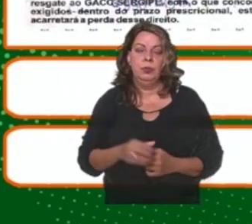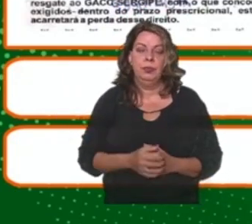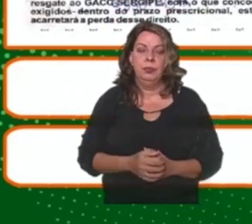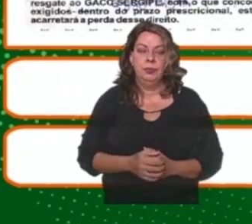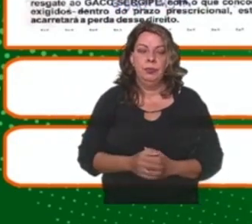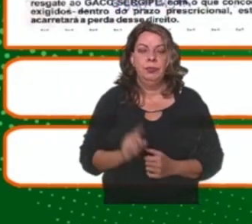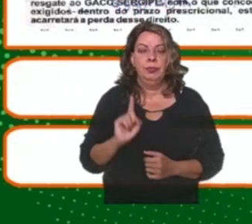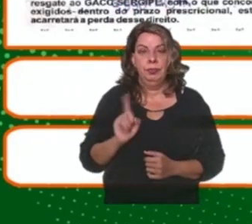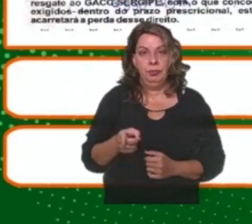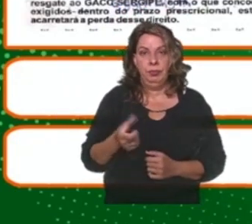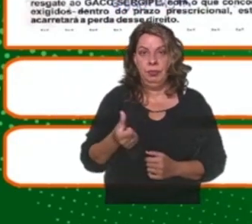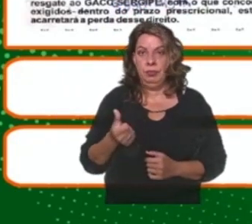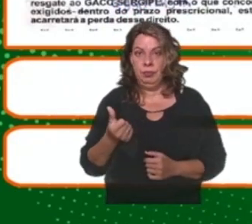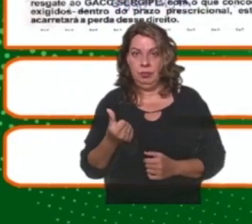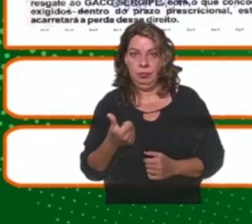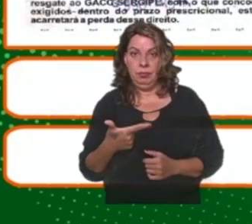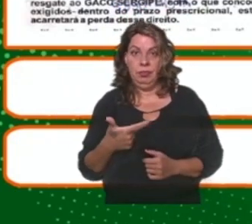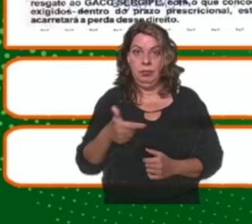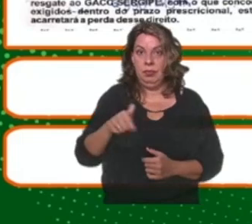E aqui também, ó,